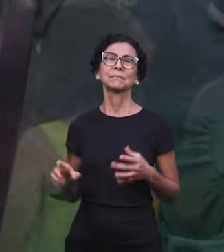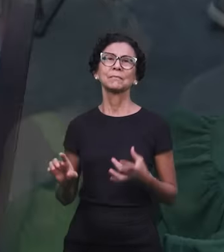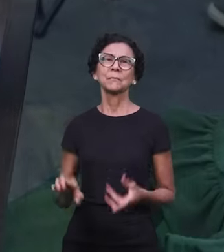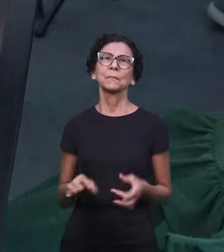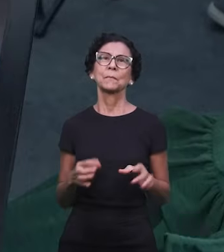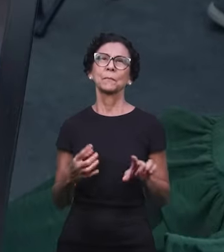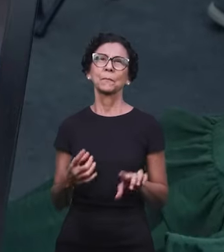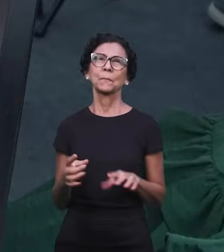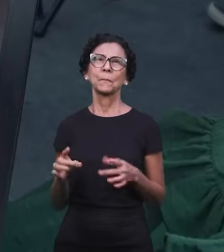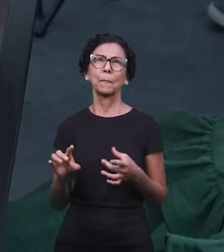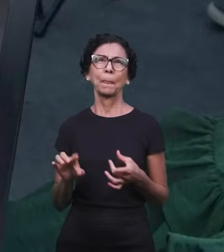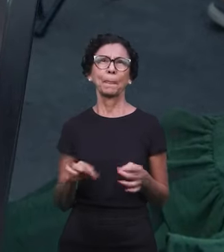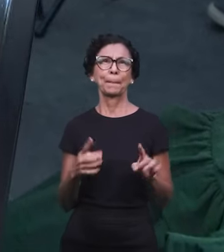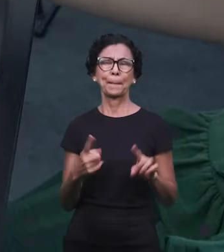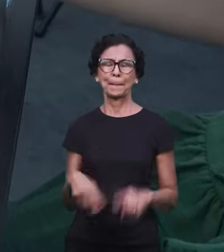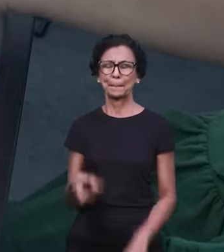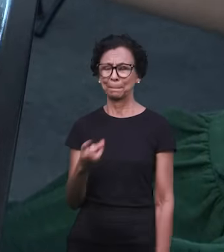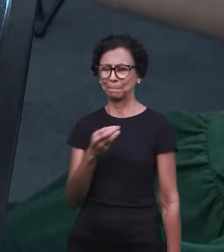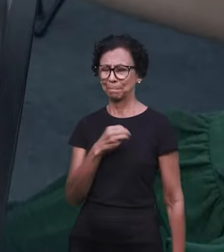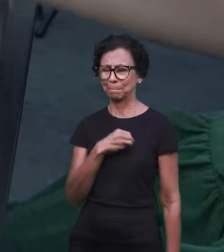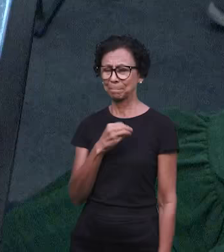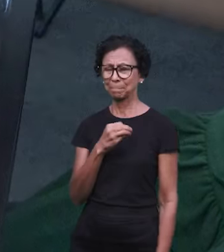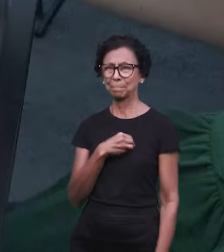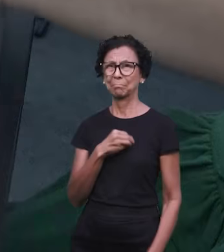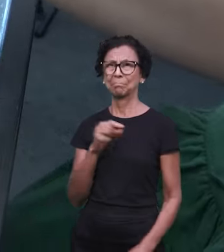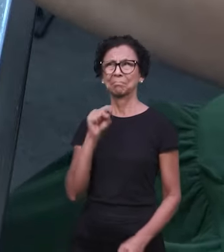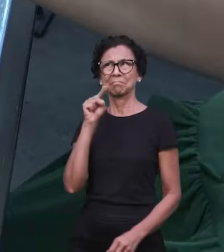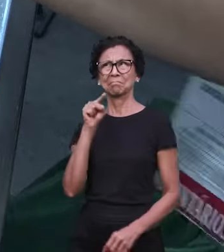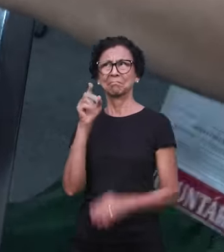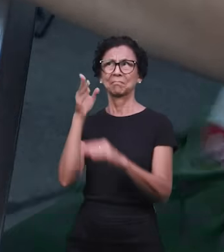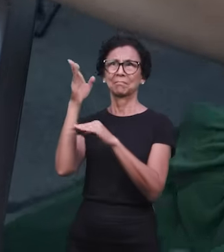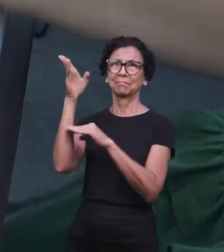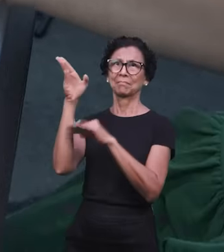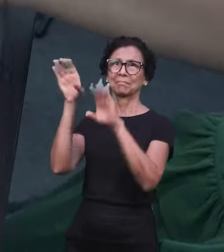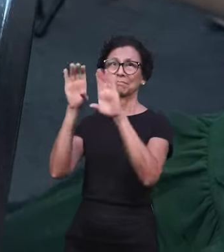tão livre, tão pecador.